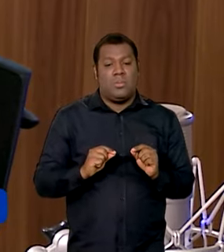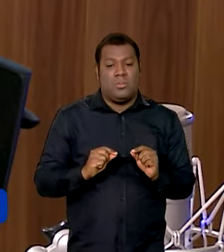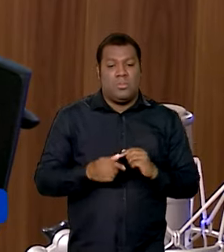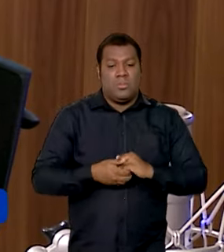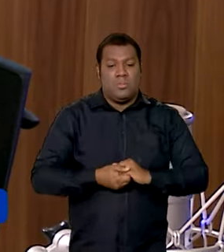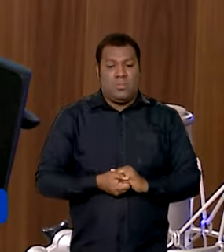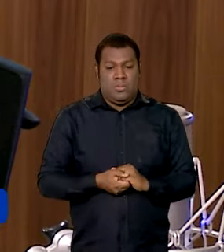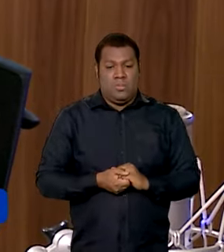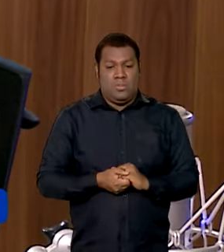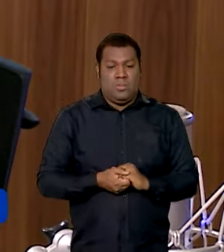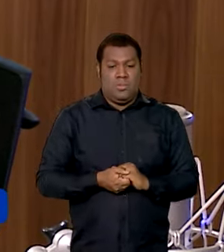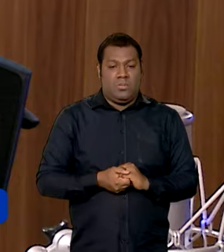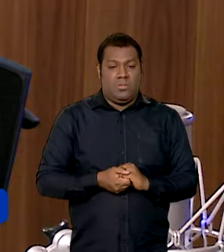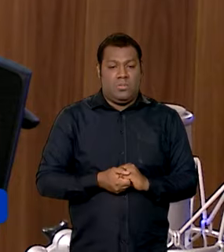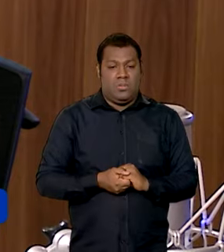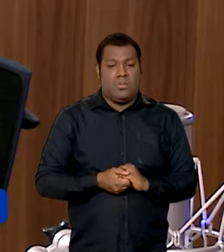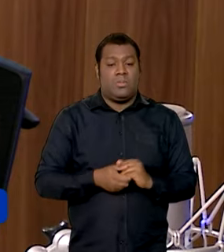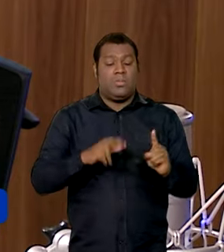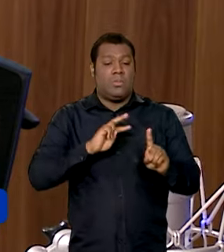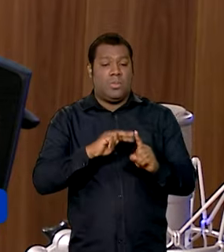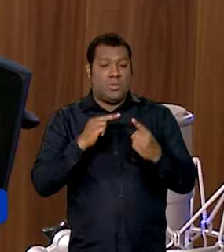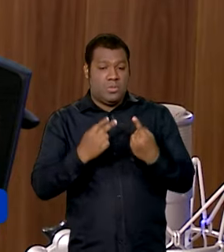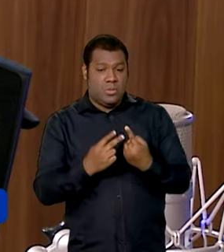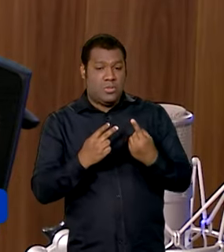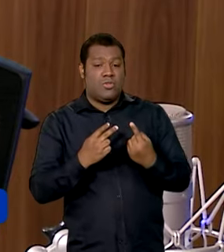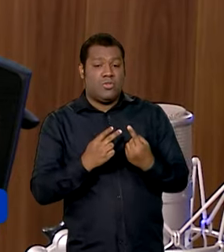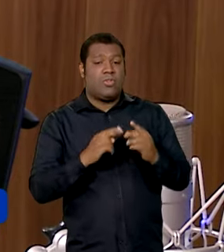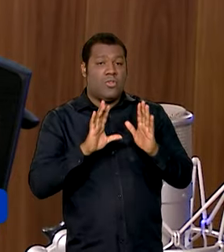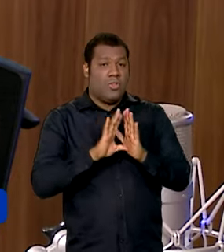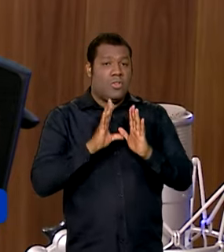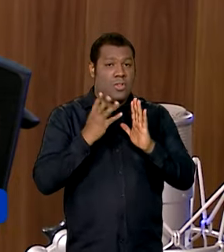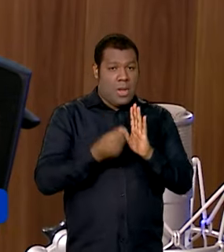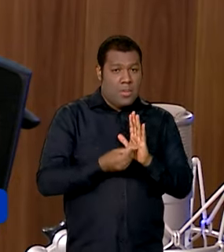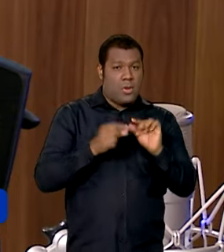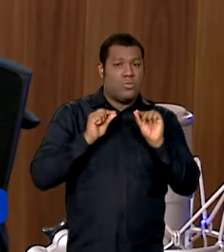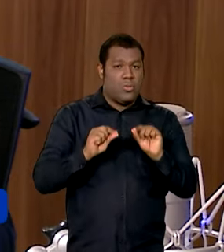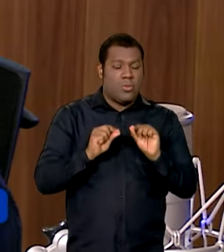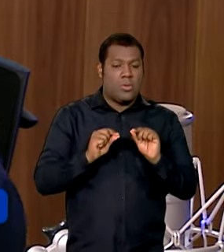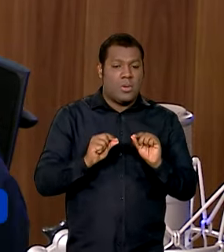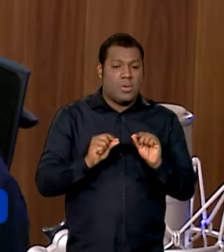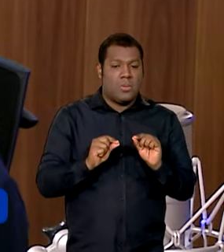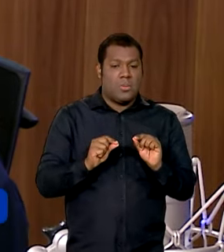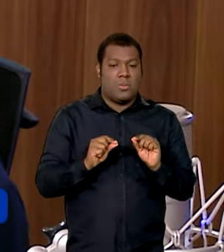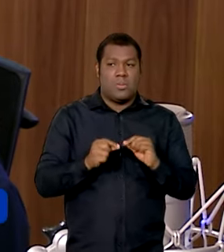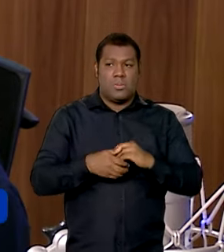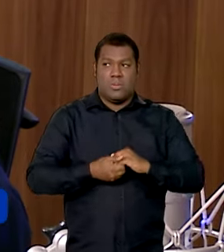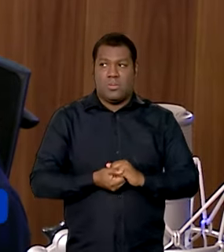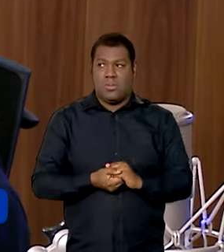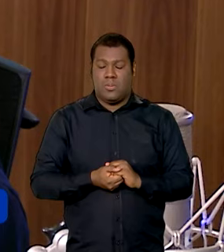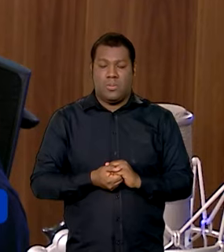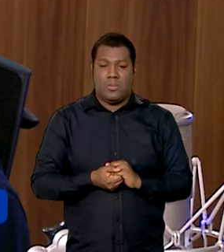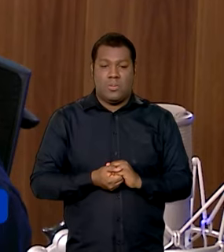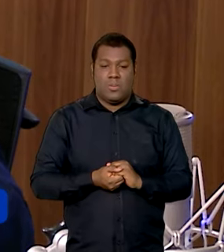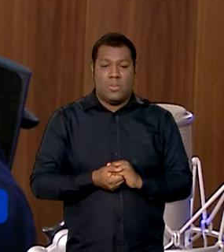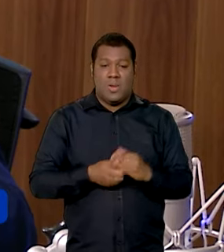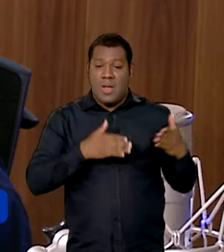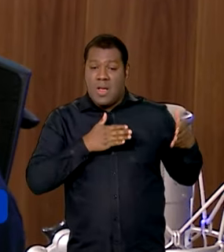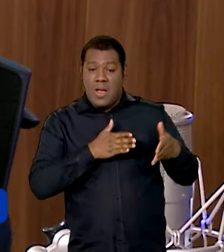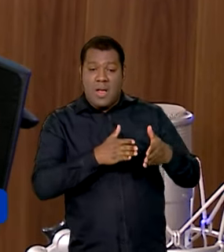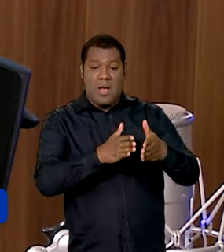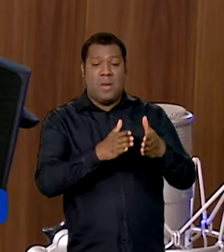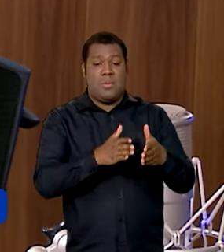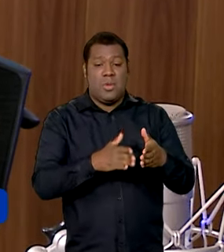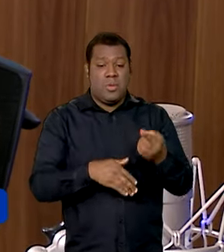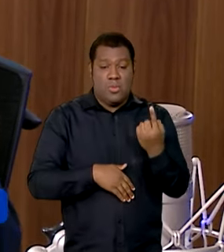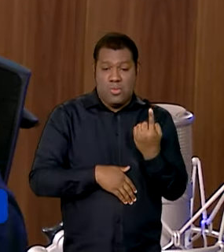partir dessas potencialidades da Amazônia enxerga é isso para não ser criado uma via só de